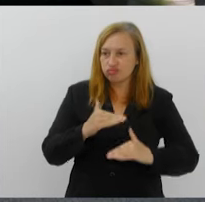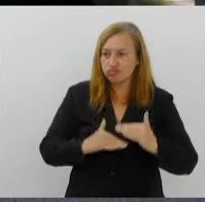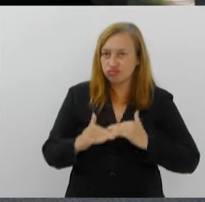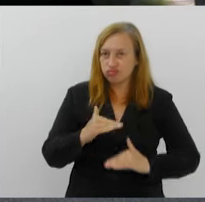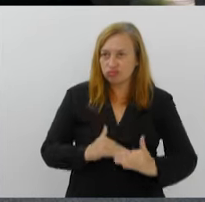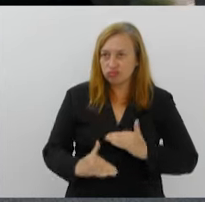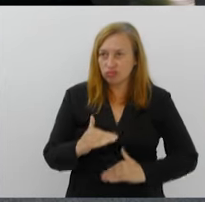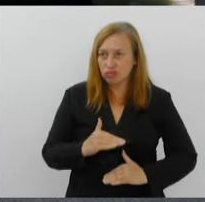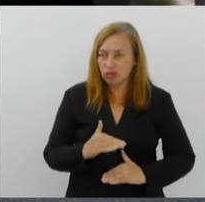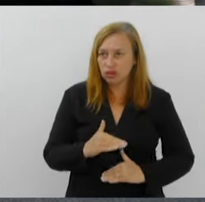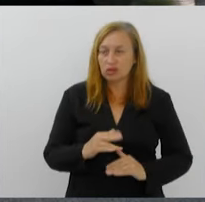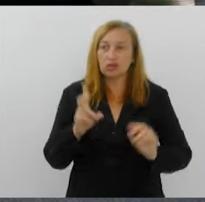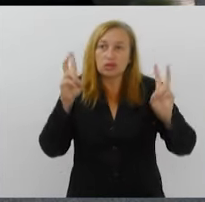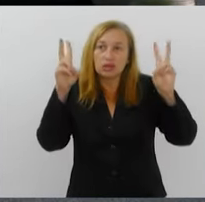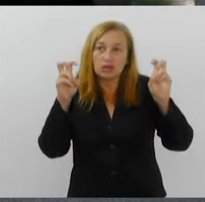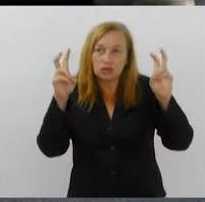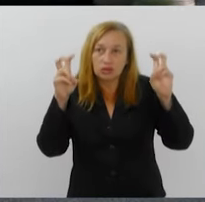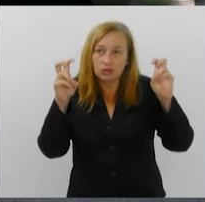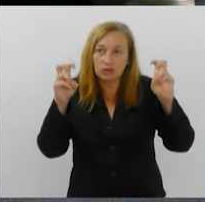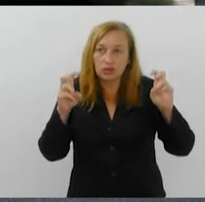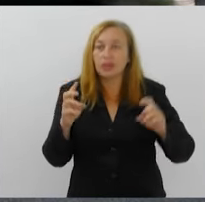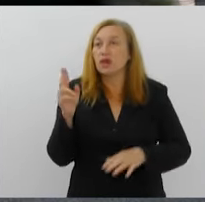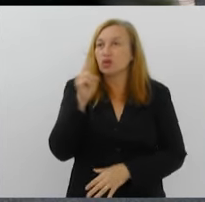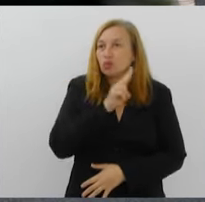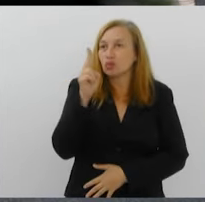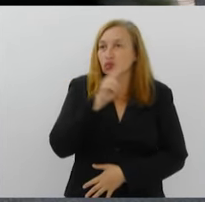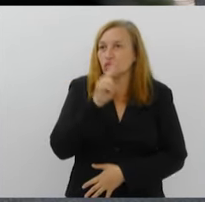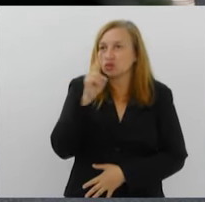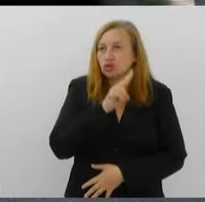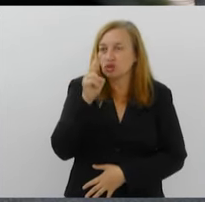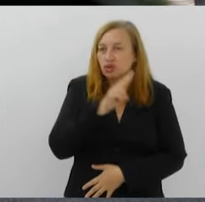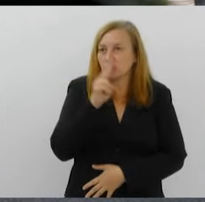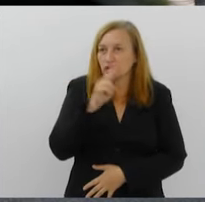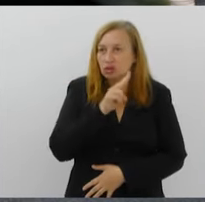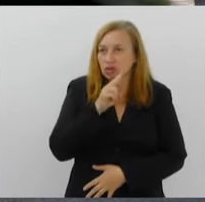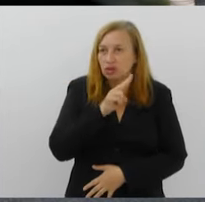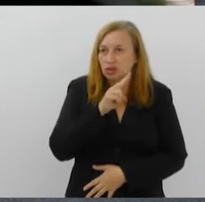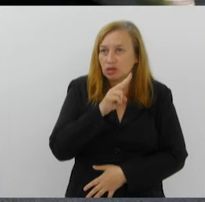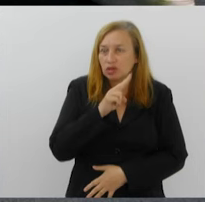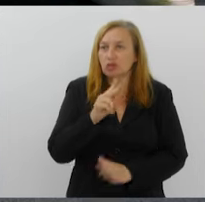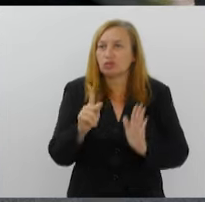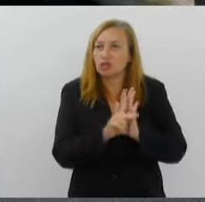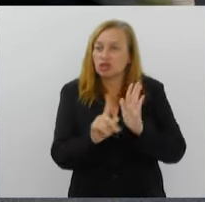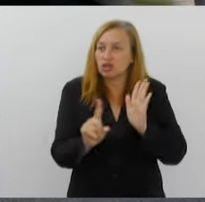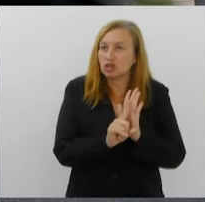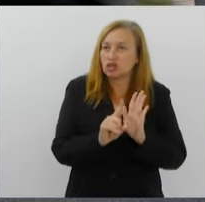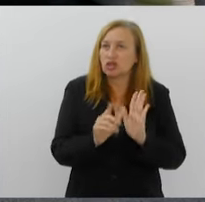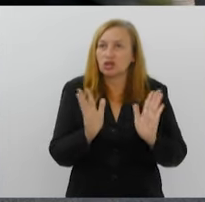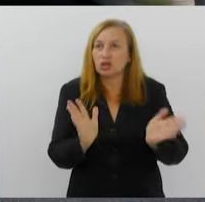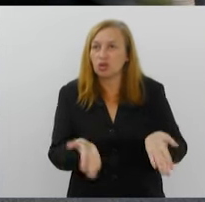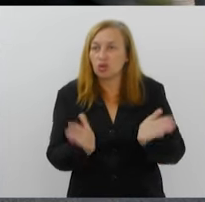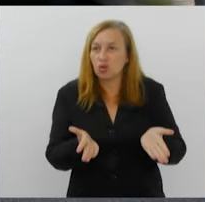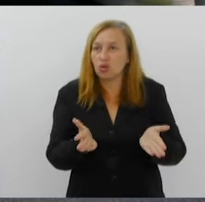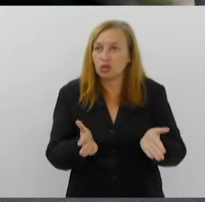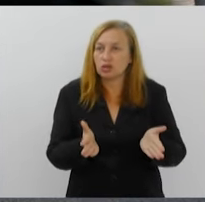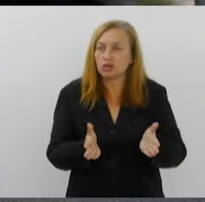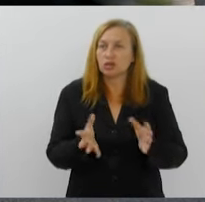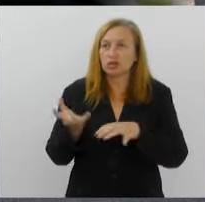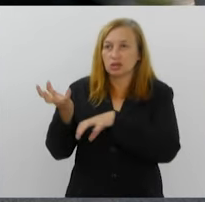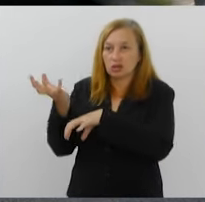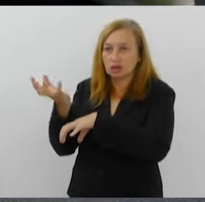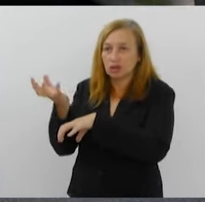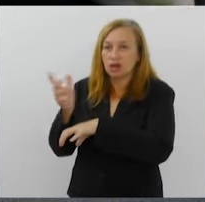diante dessa situação com o regime de urgência que foi imposto sobre um projeto de lei que hoje tramita na Câmara. É